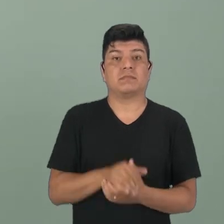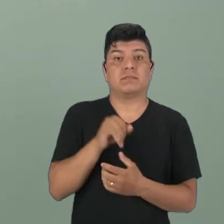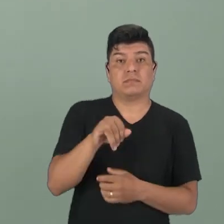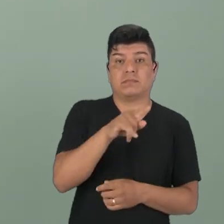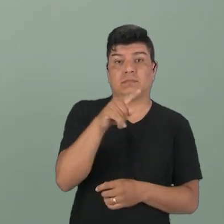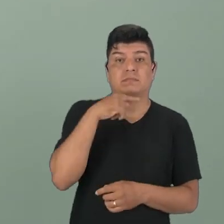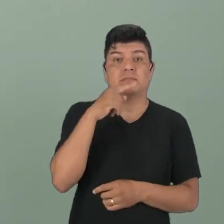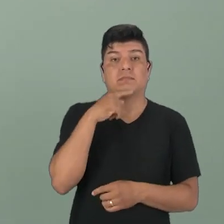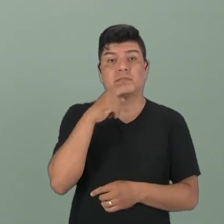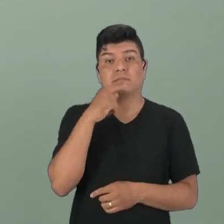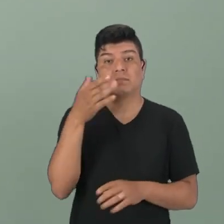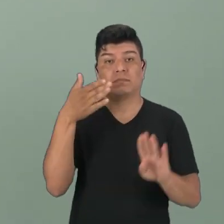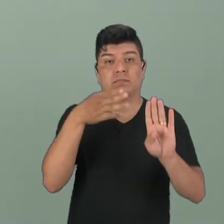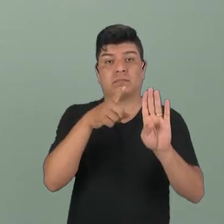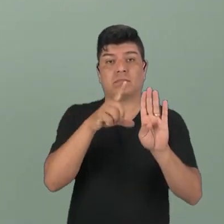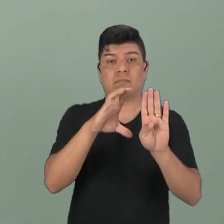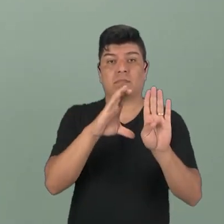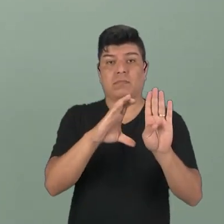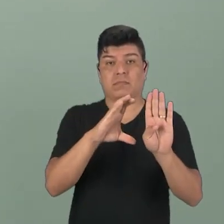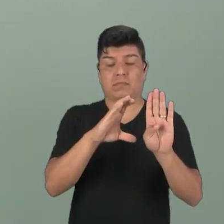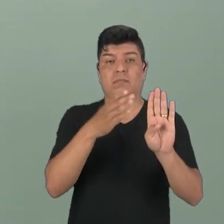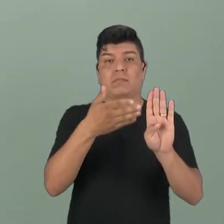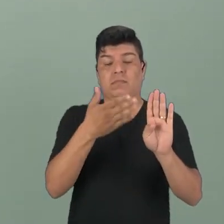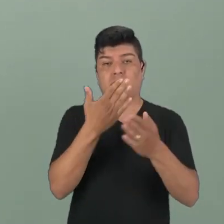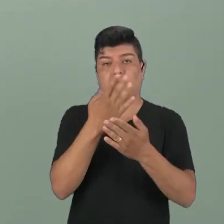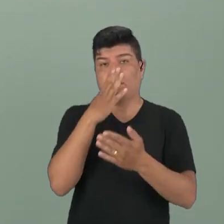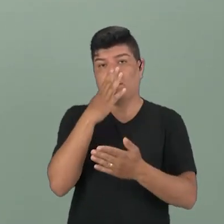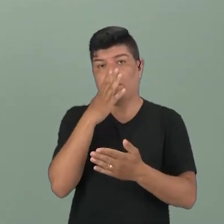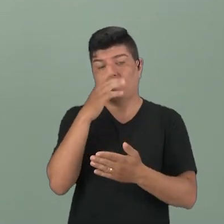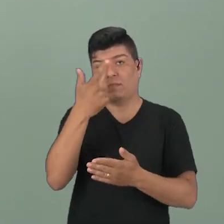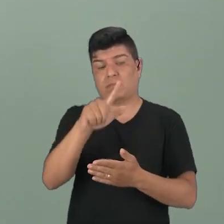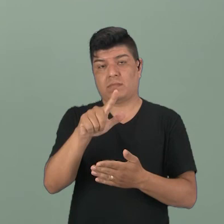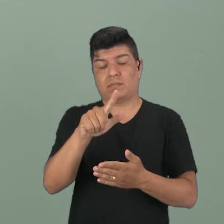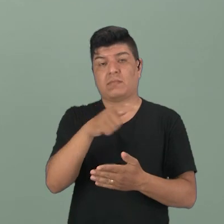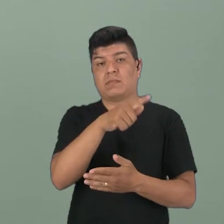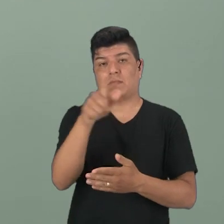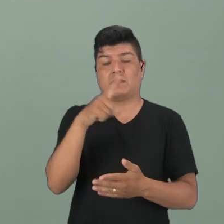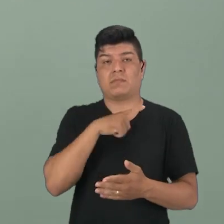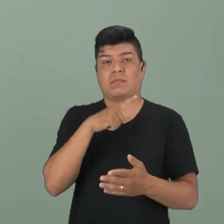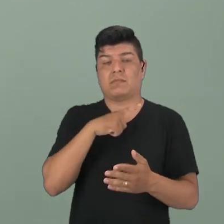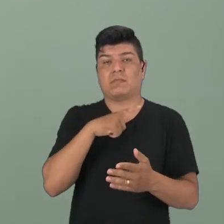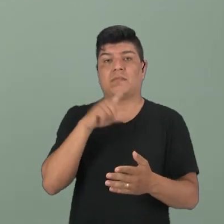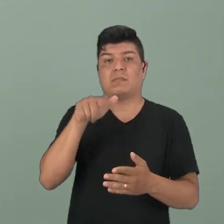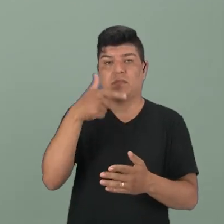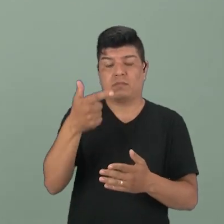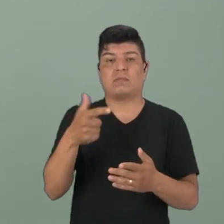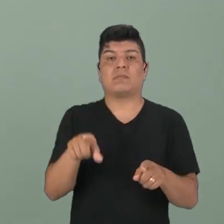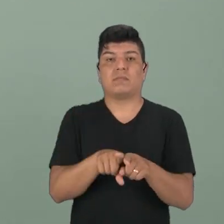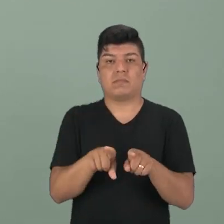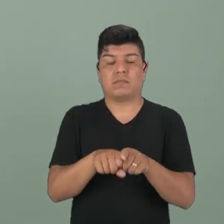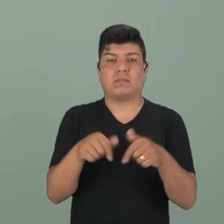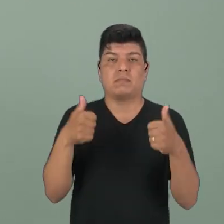você tiver dúvida, você entra na plataforma, assiste essa aula de novo, que você tem acesso a ela e